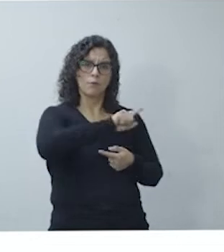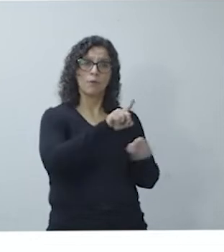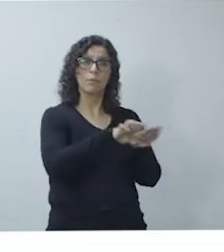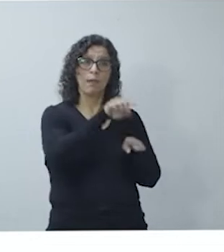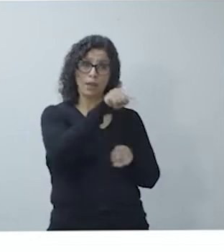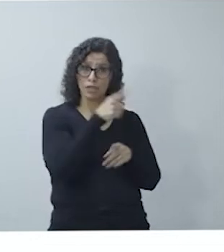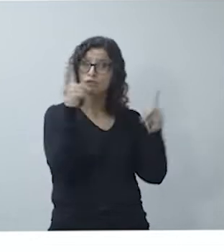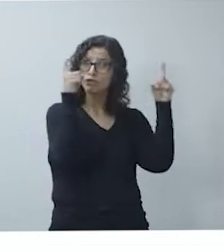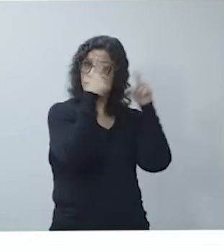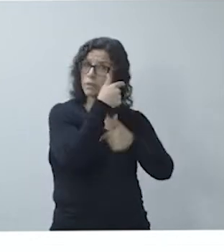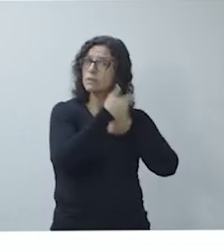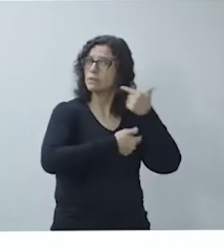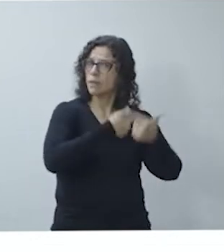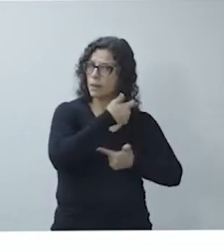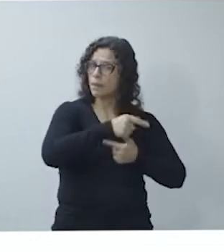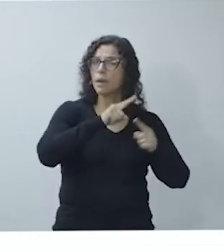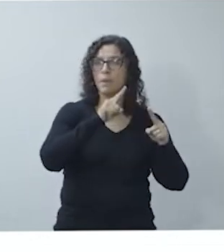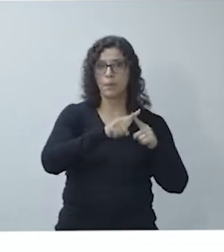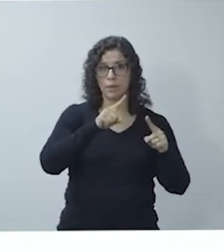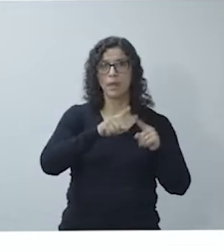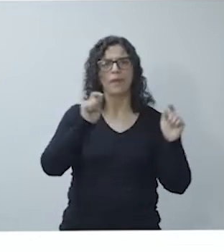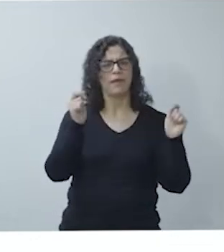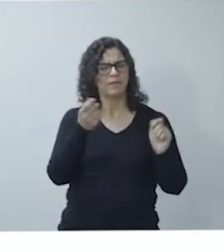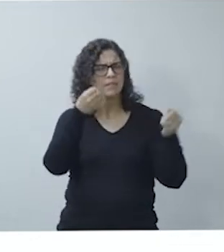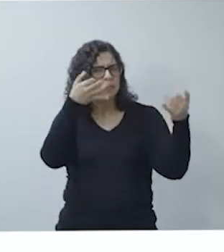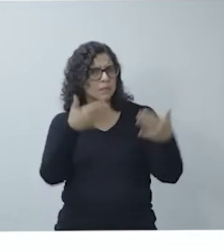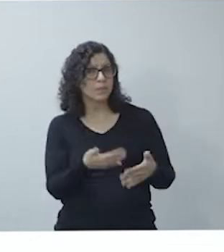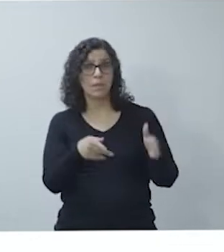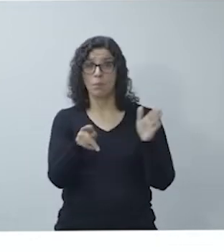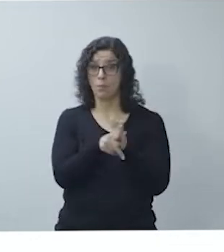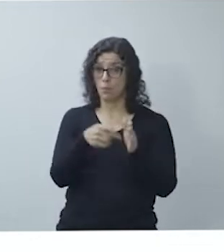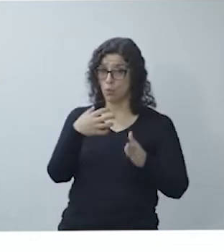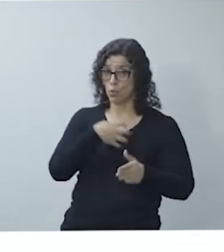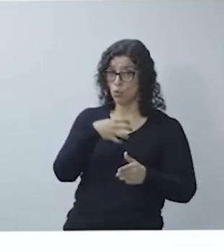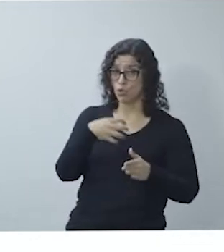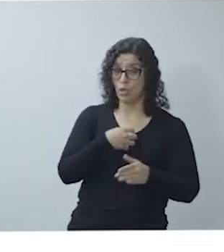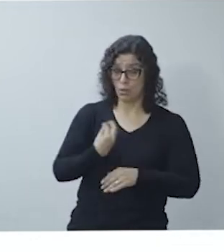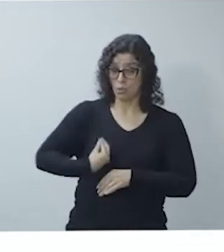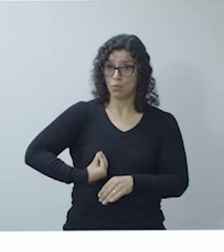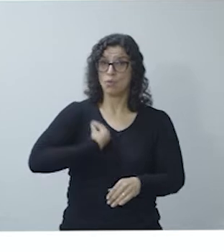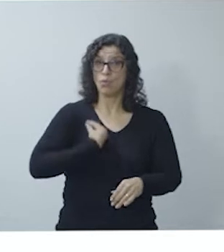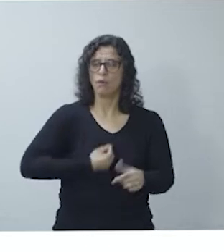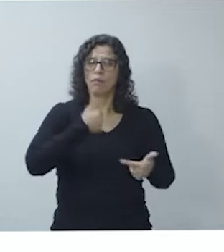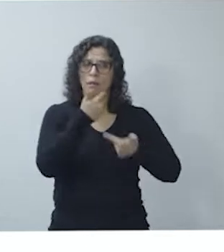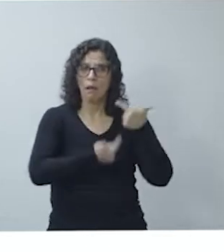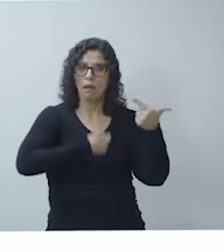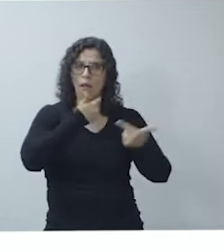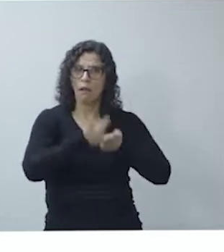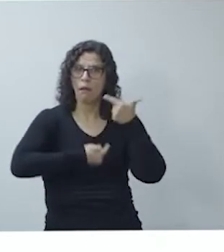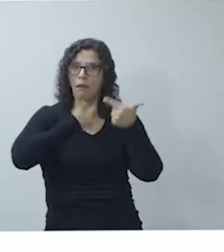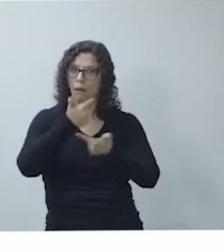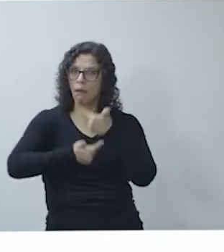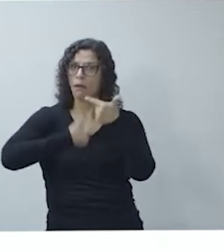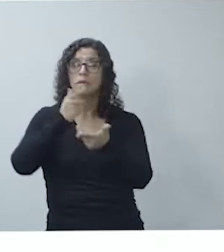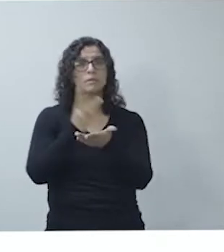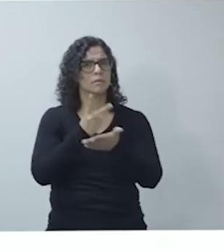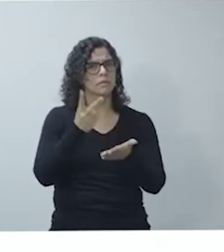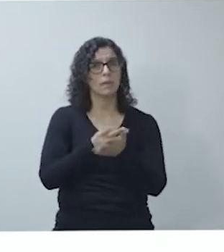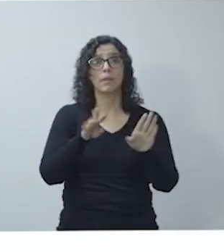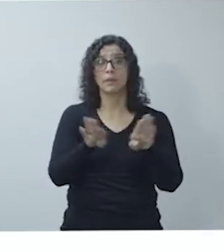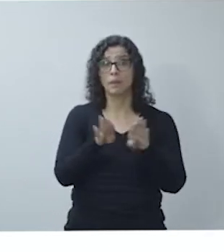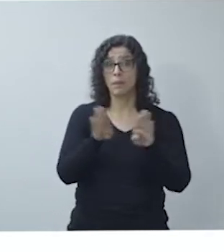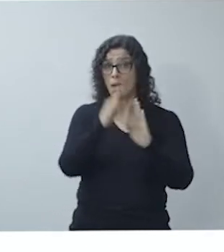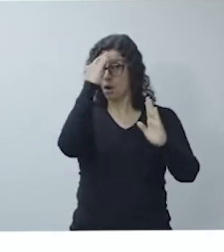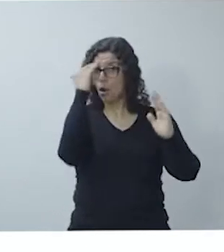grande dificuldade para trabalhar. Pode-se dizer que a originalidade da sua vida era trabalhar para trabalhar. Acedendo